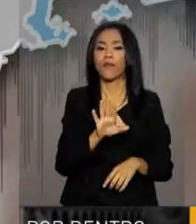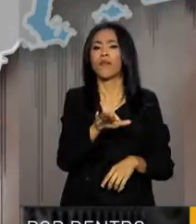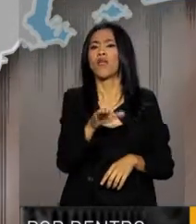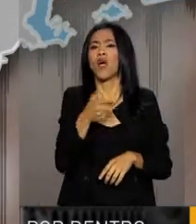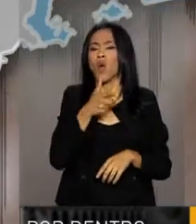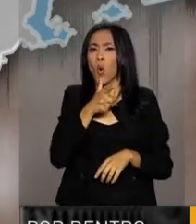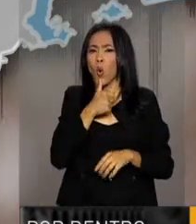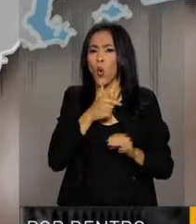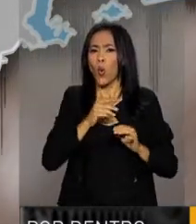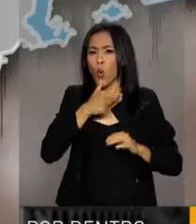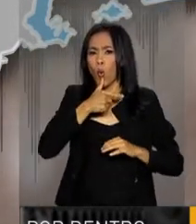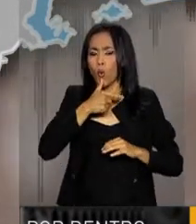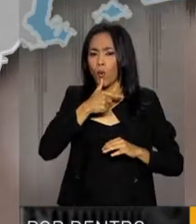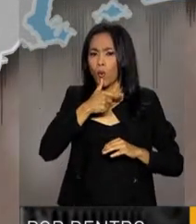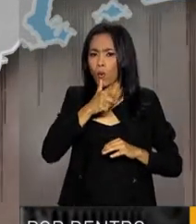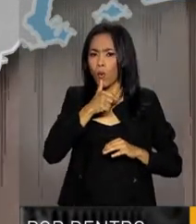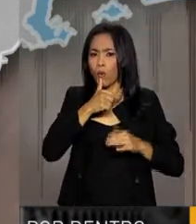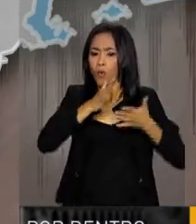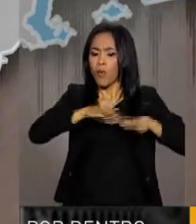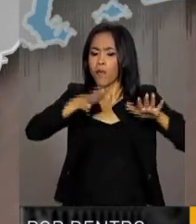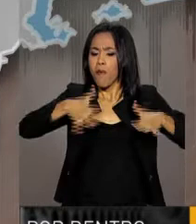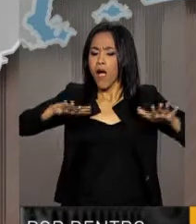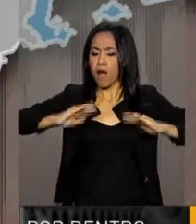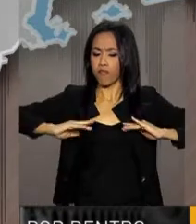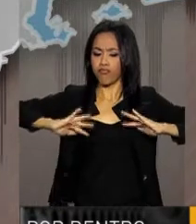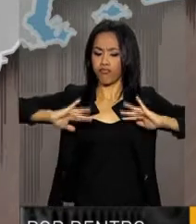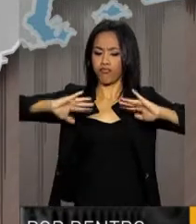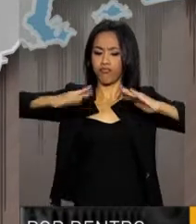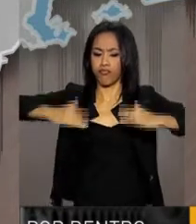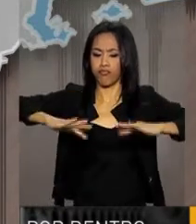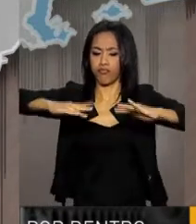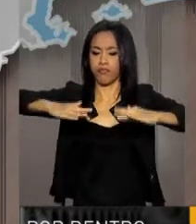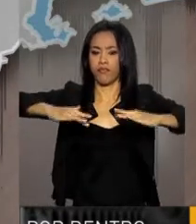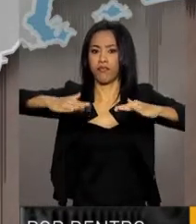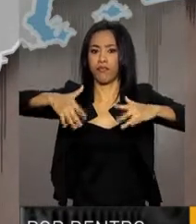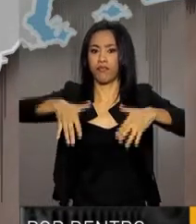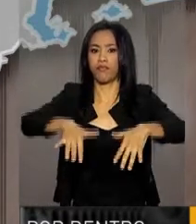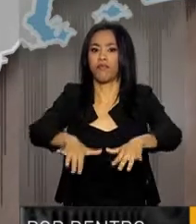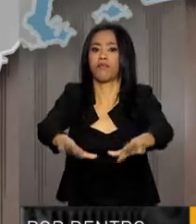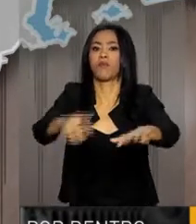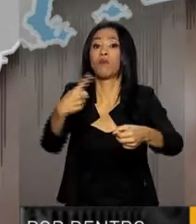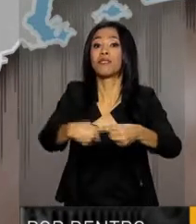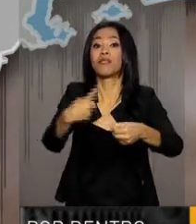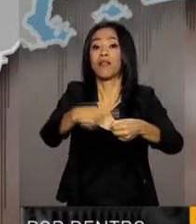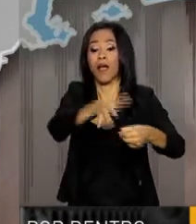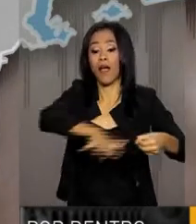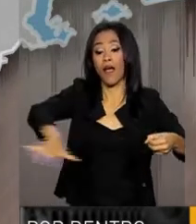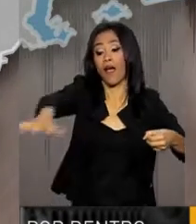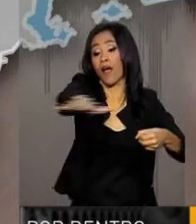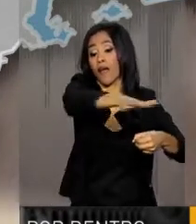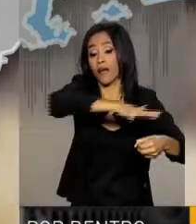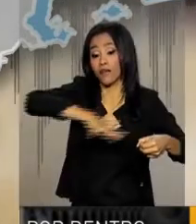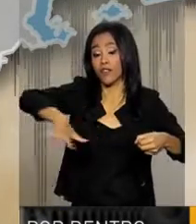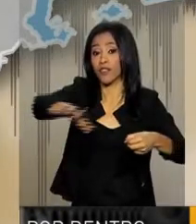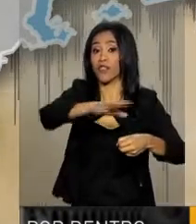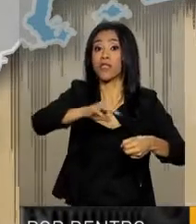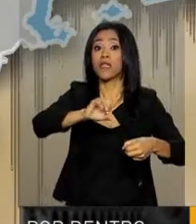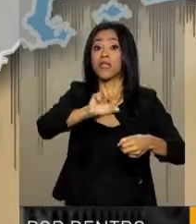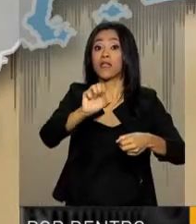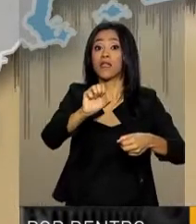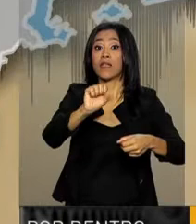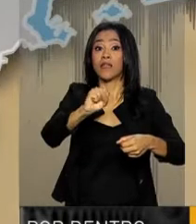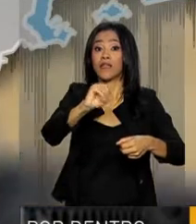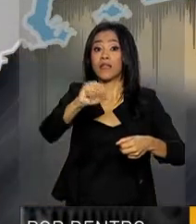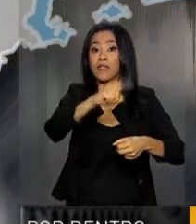mar na cidade de atafona na localidade de atafona município de são joão da barra está destruindo e